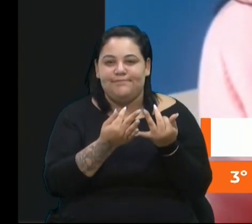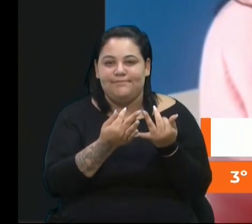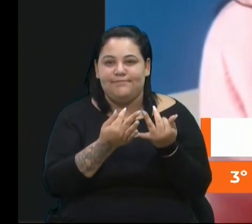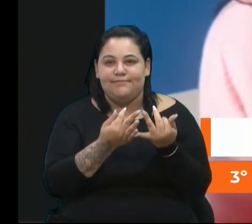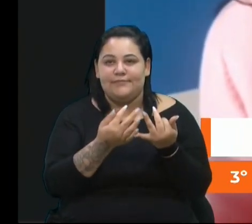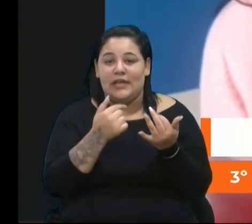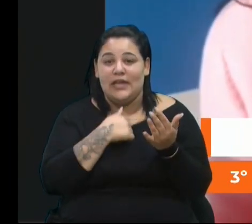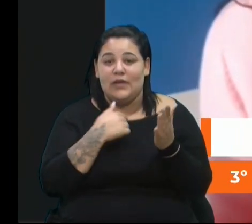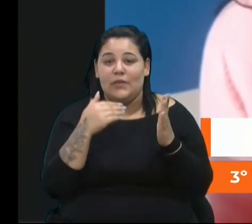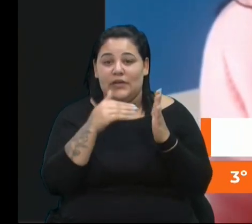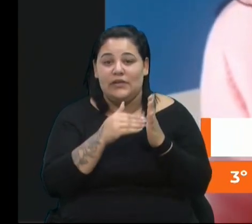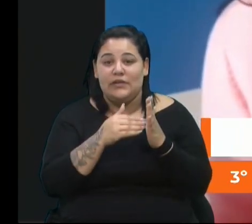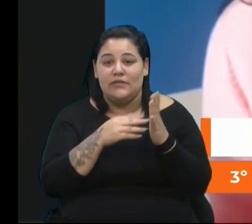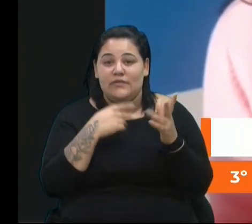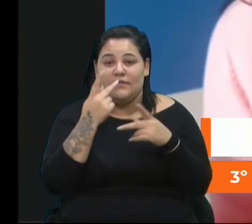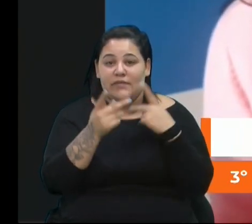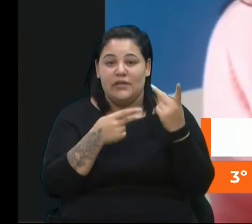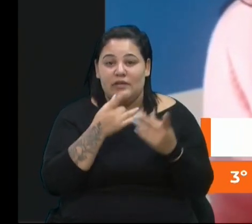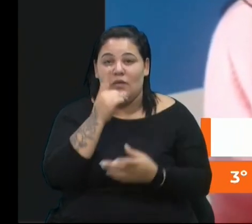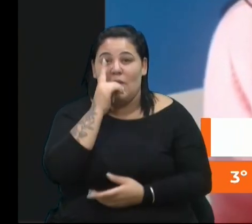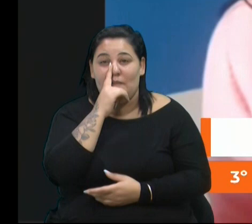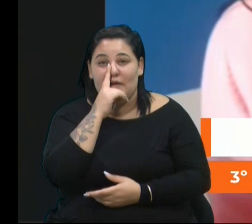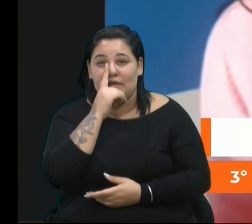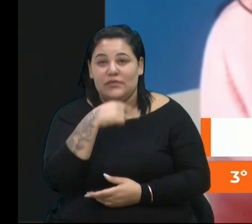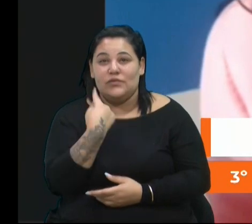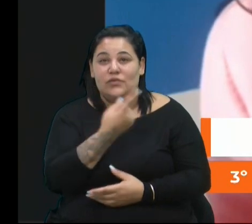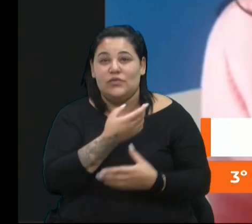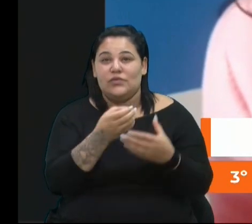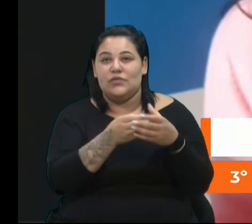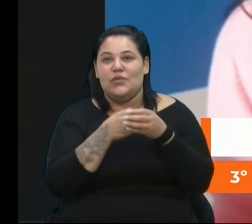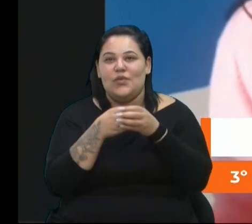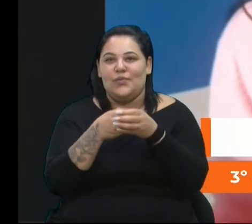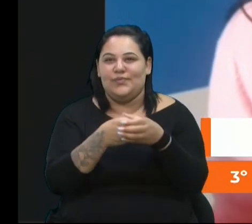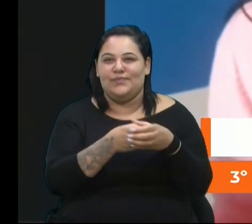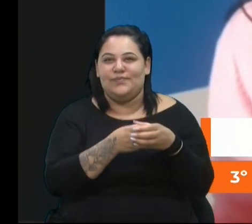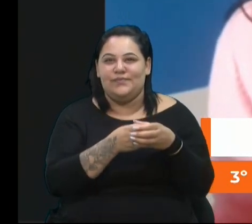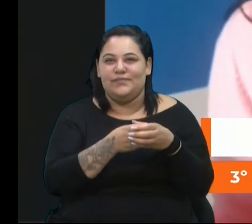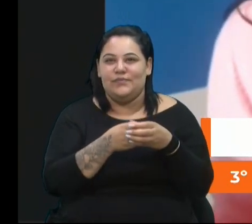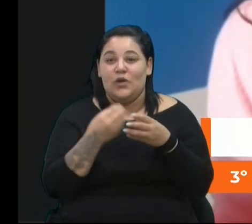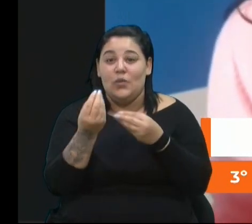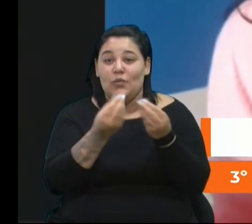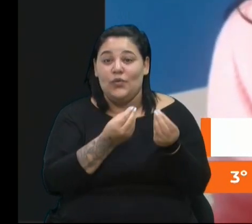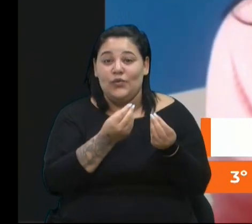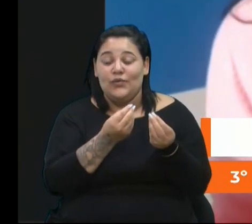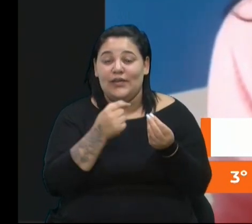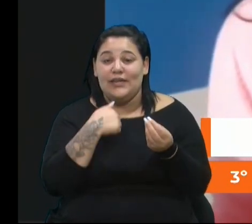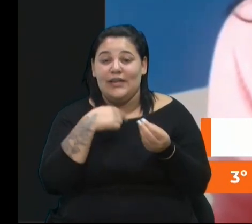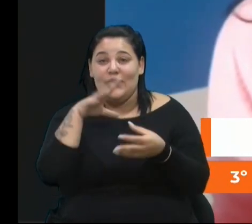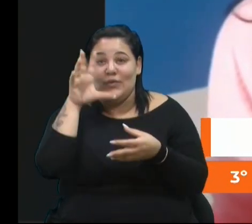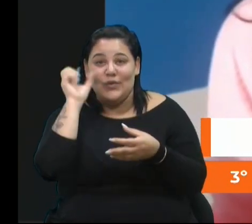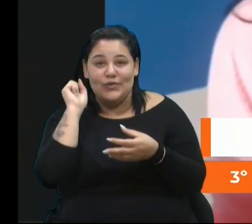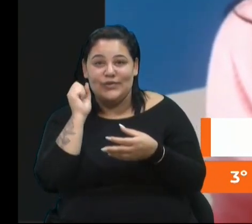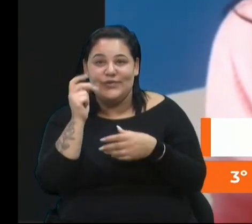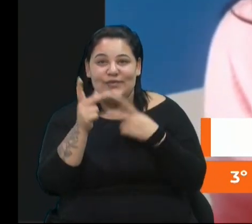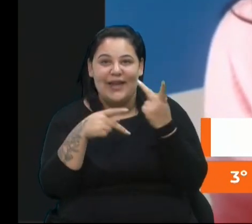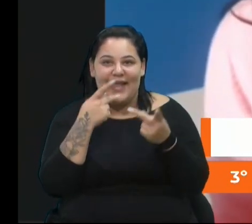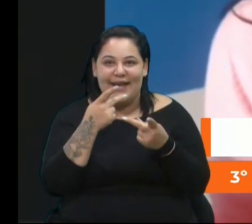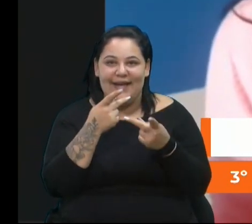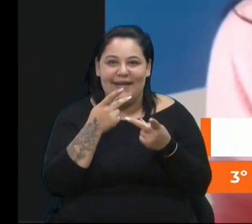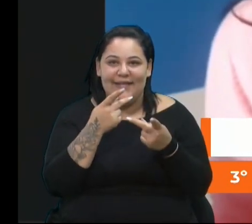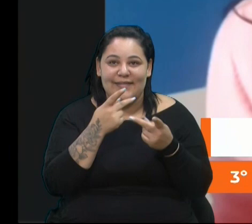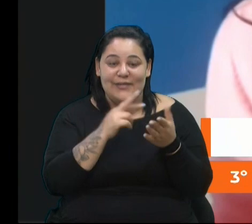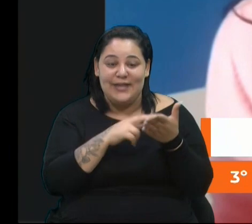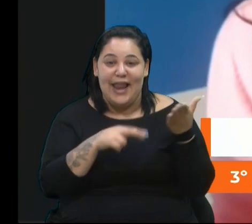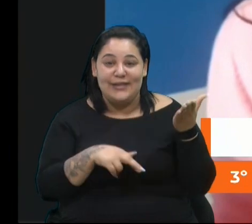E eu até comentei com as mães aqui no nosso grupo que muito do que eu te ouço falar são os relatos que eu